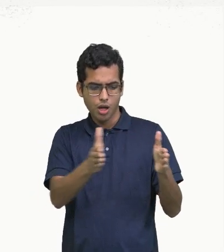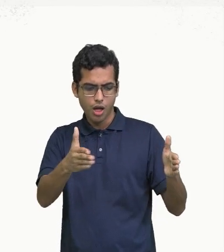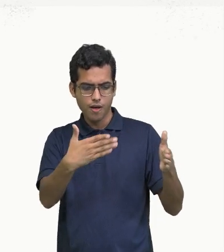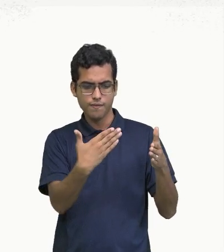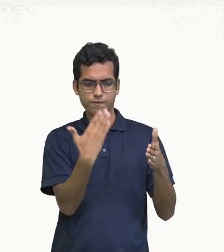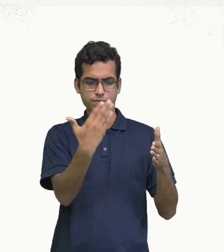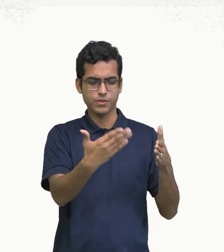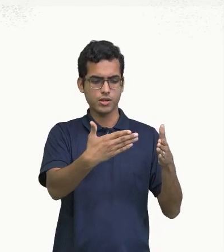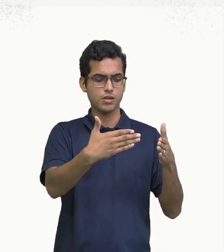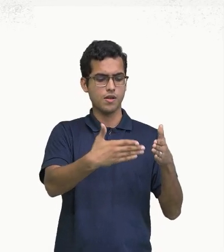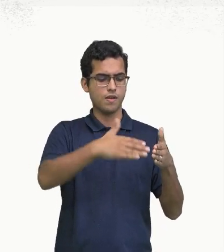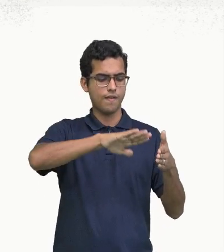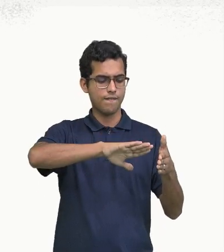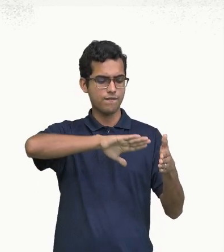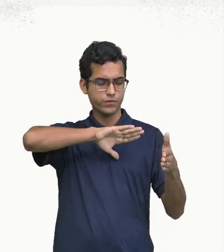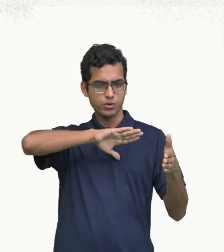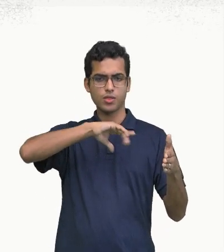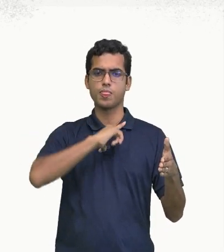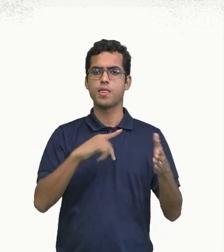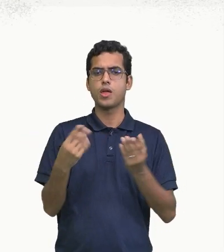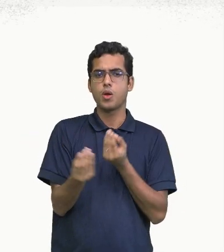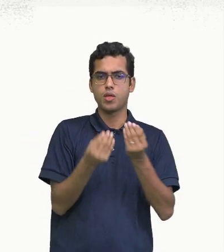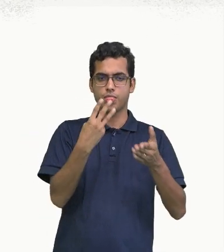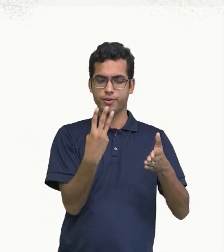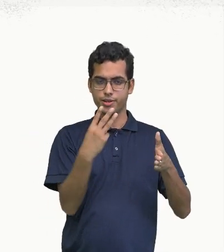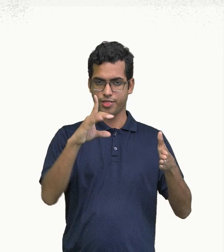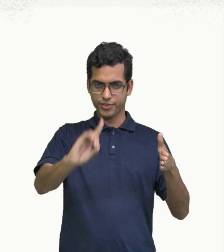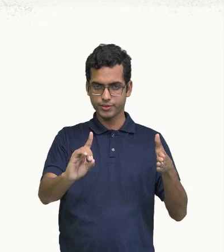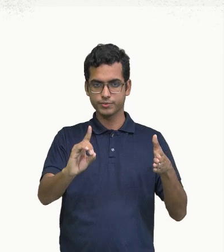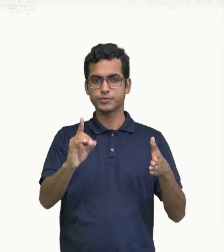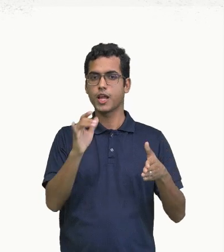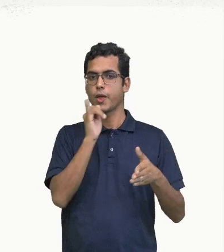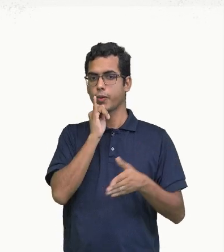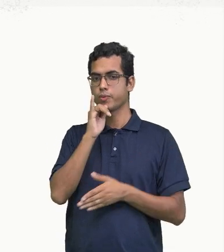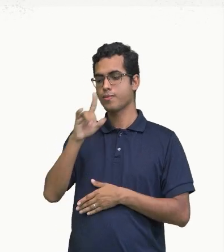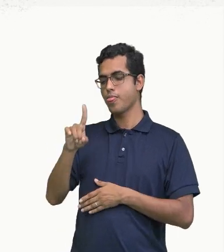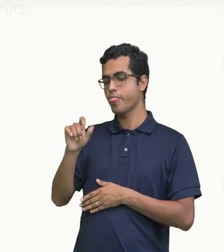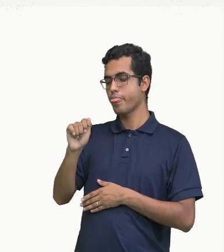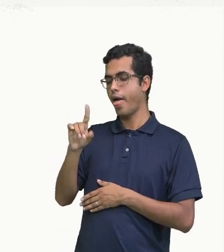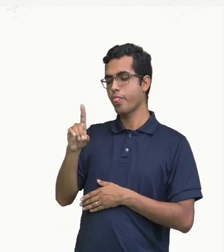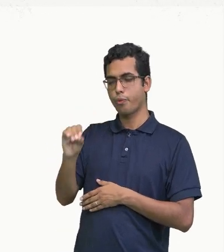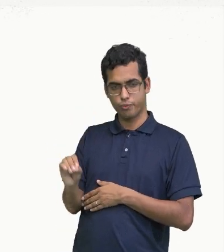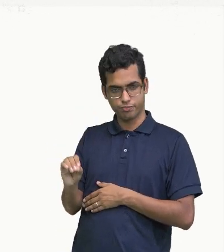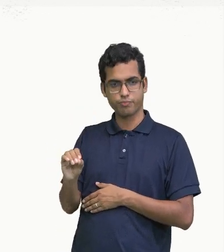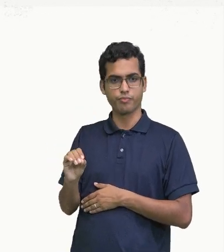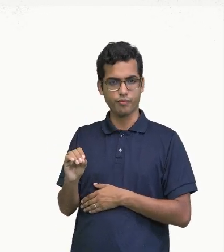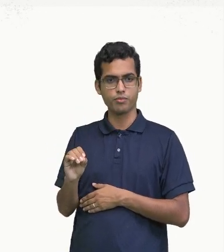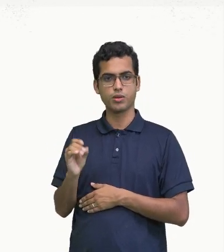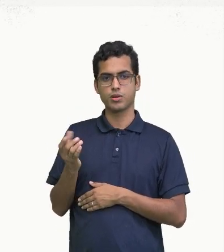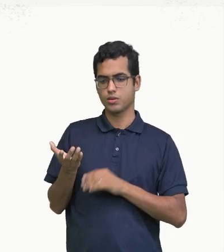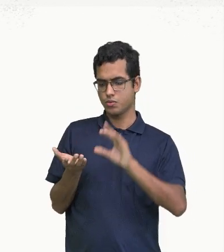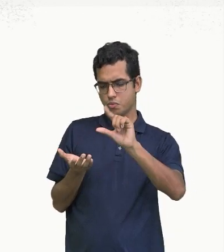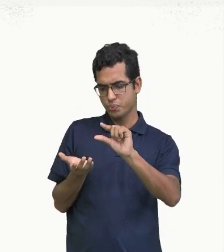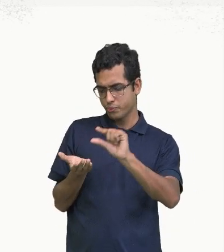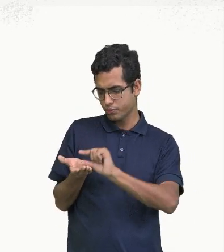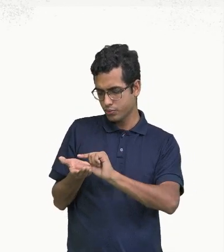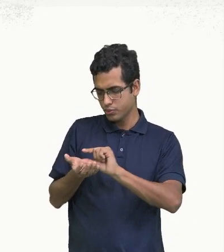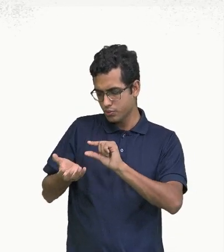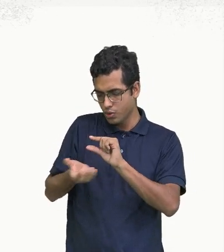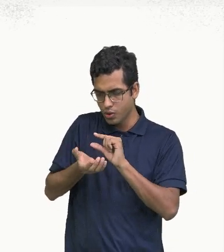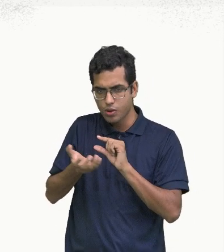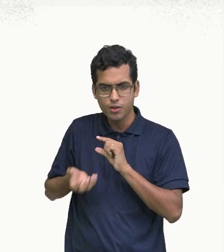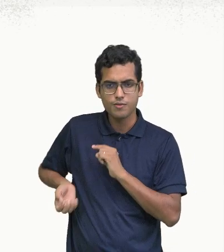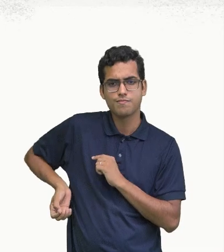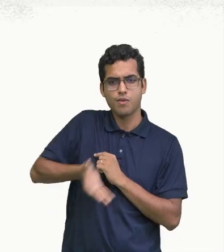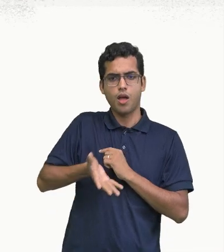objeto tridimensional, ele vai ter 3 dimensões. Então, o volume é resultado ali da multiplicação entre essas